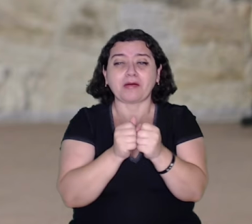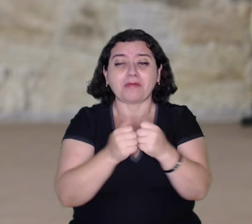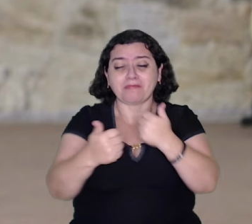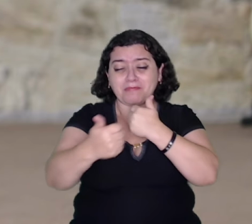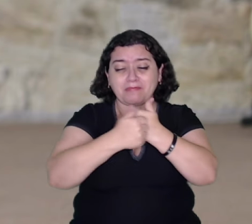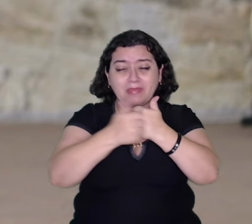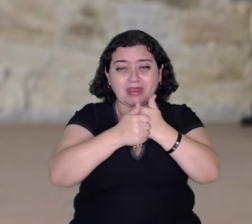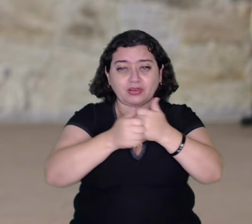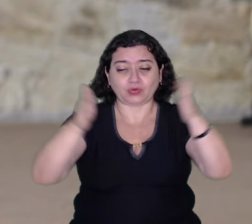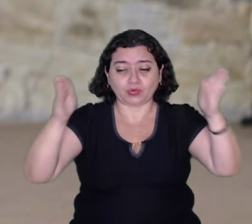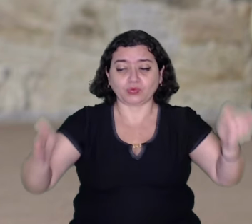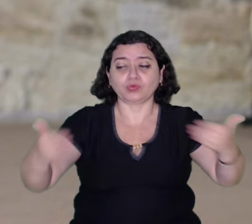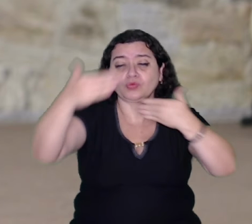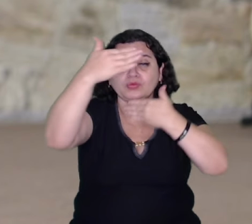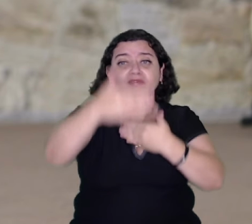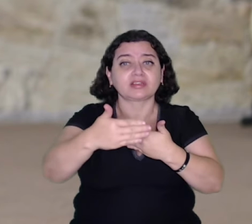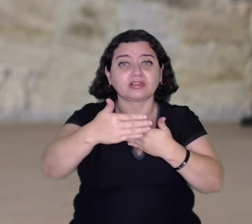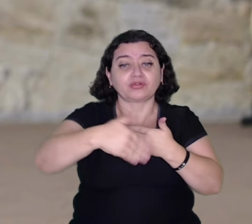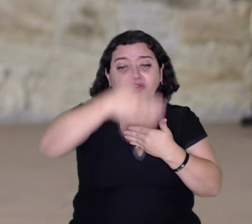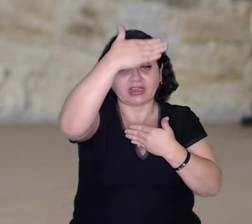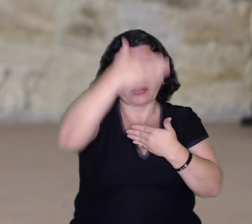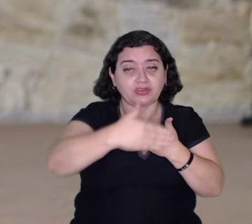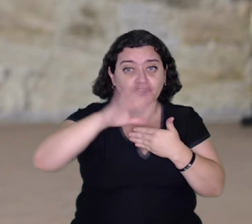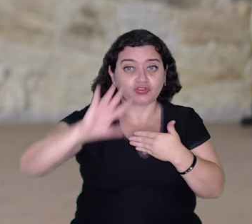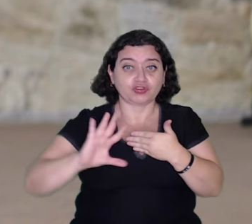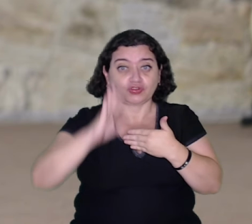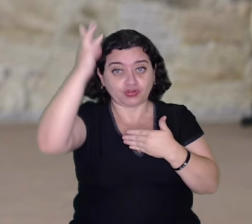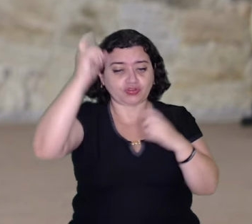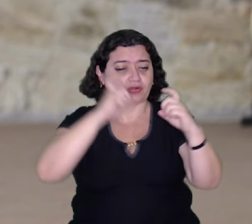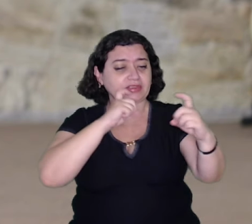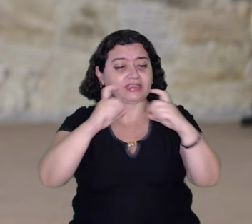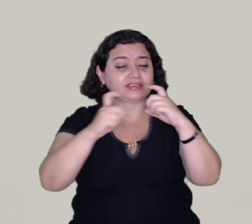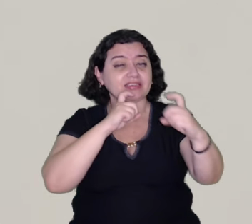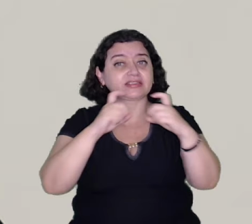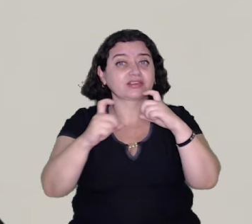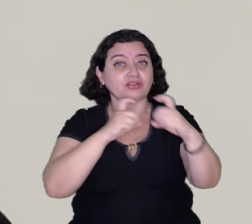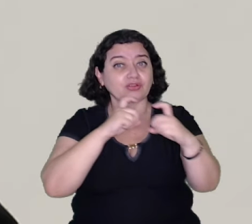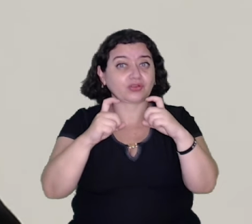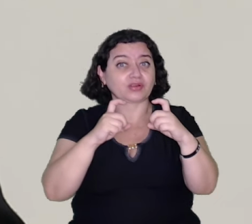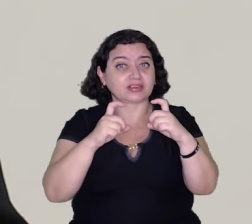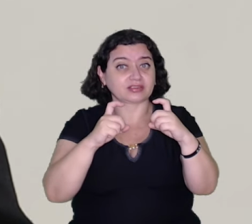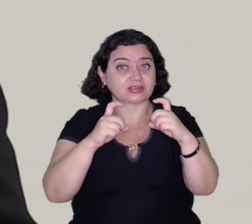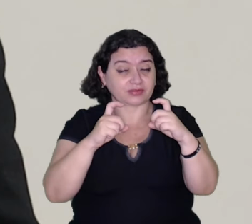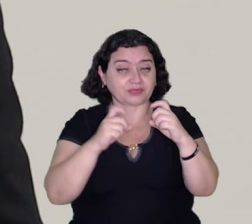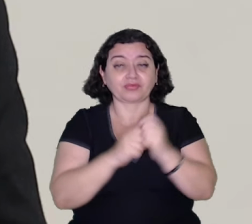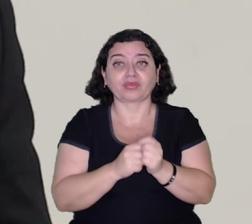salão onde acontecem as reuniões ali dos políticos.